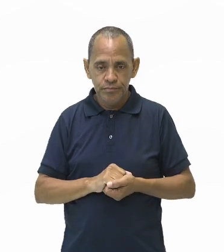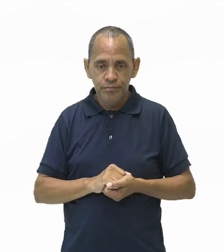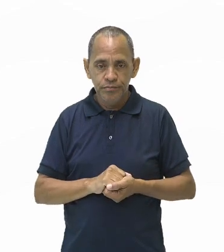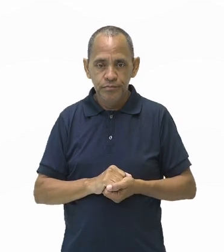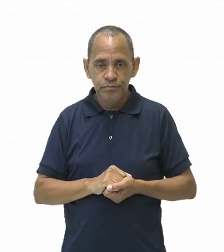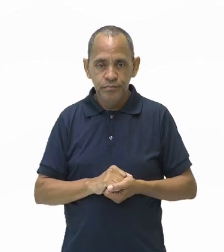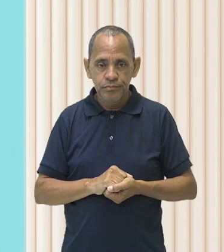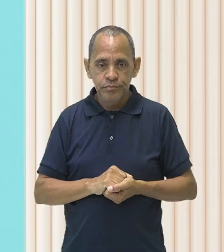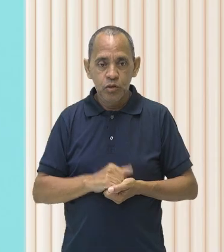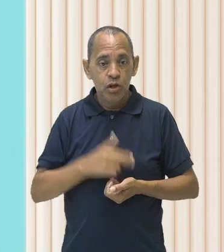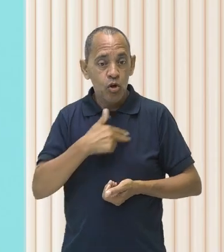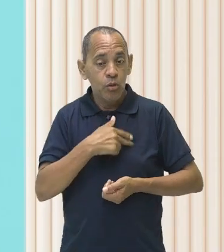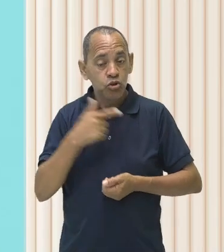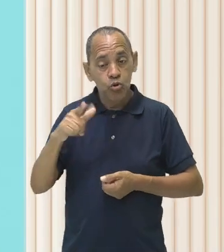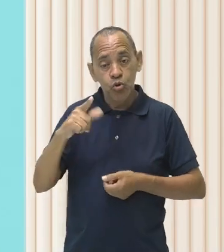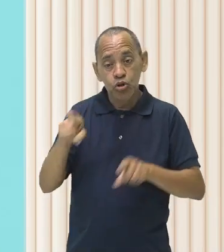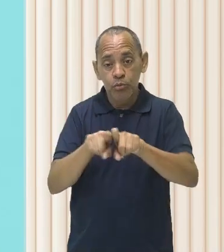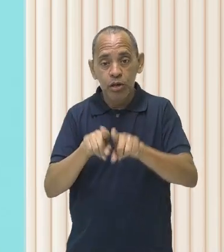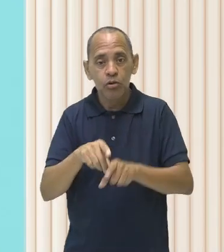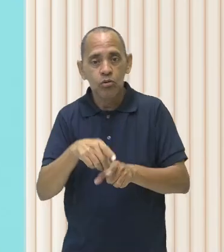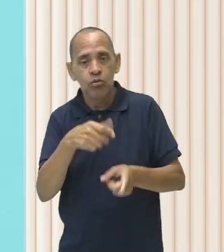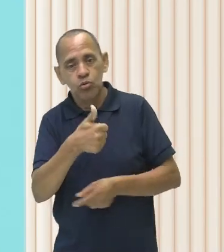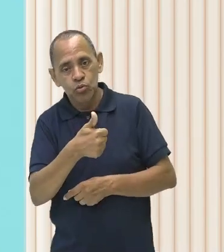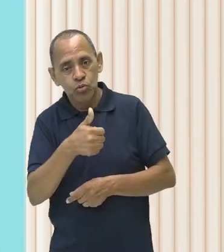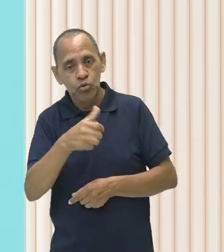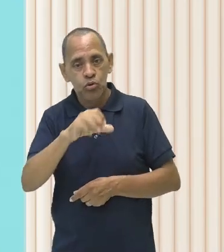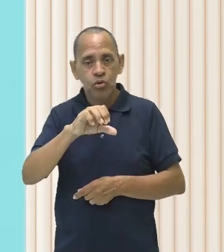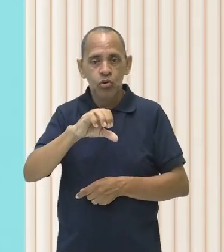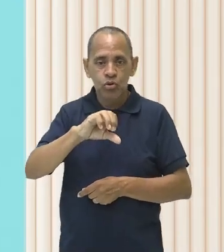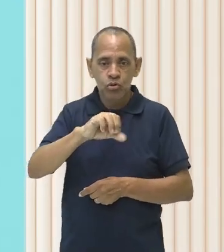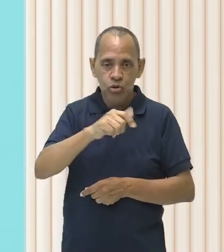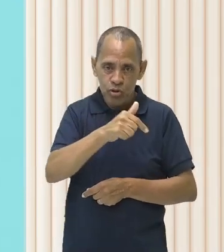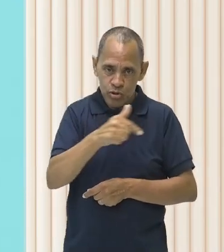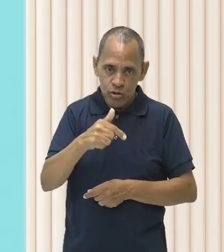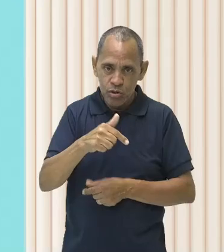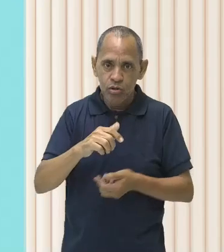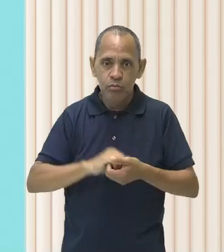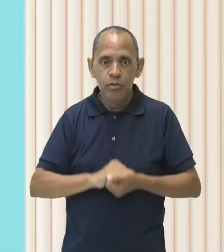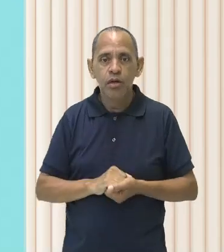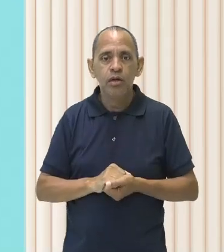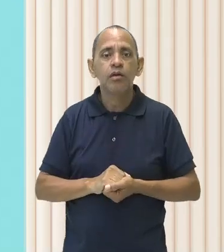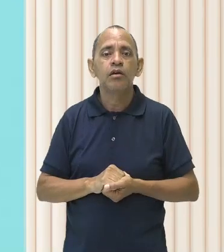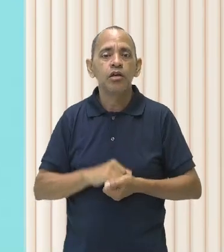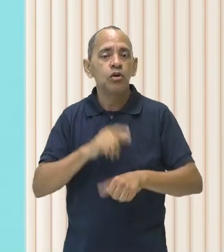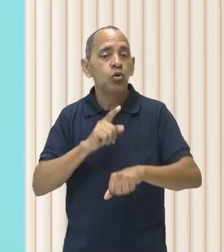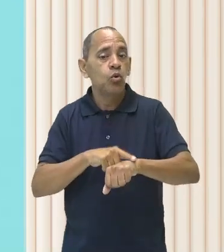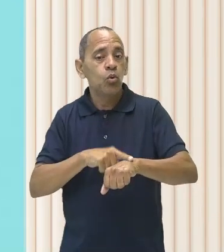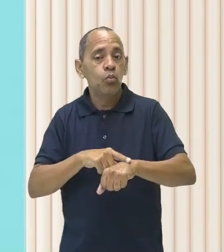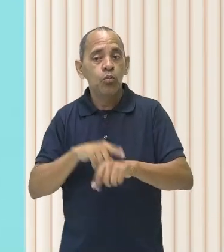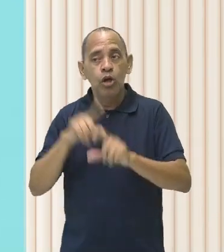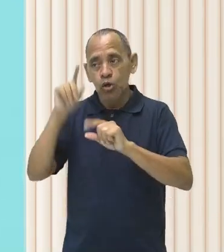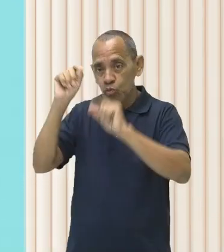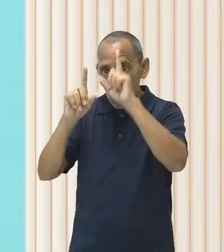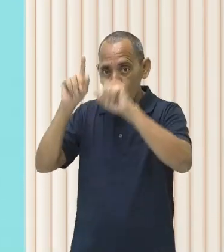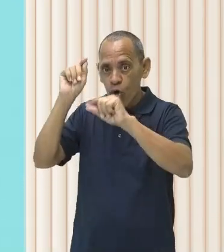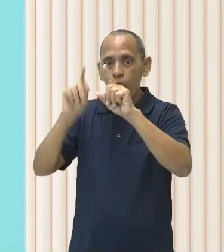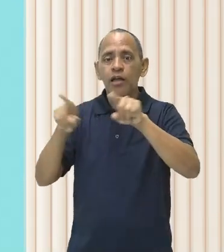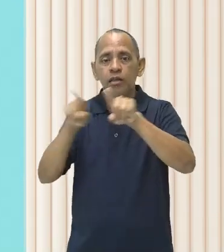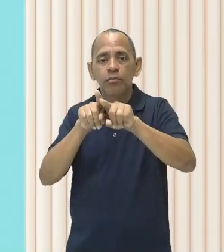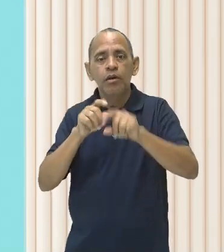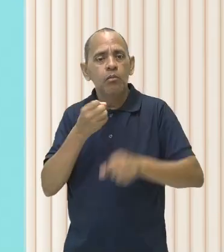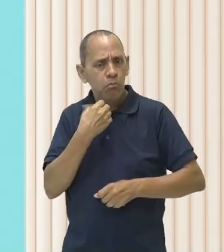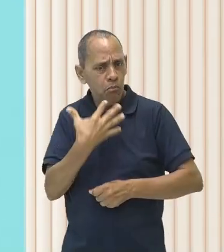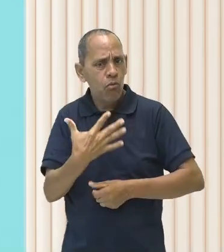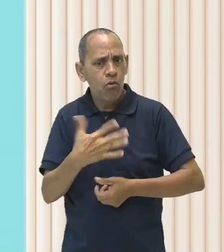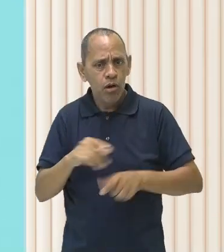1977. O que a gente já viu aqui, né, o Perto do Coração Selvagem, A Hora da Estrela é uma das que a gente comenta bastante, é muito bom essa obra.